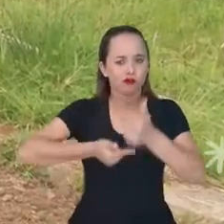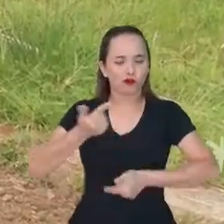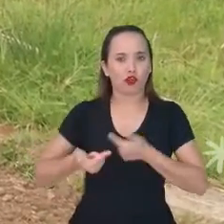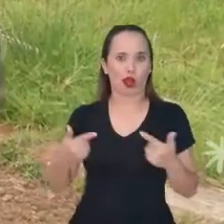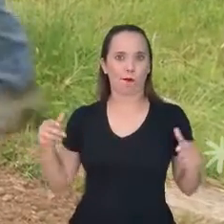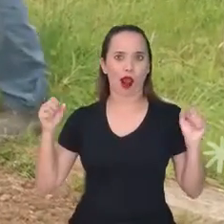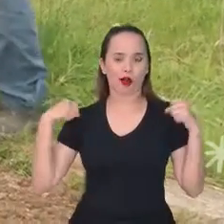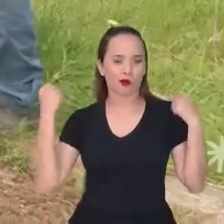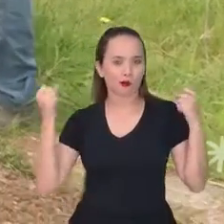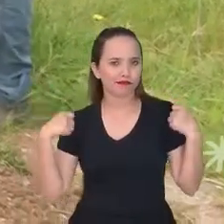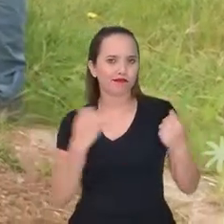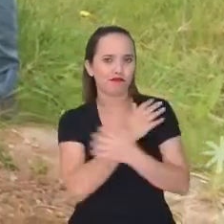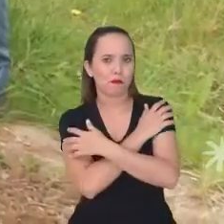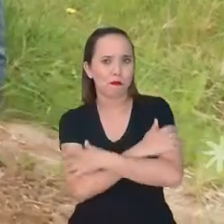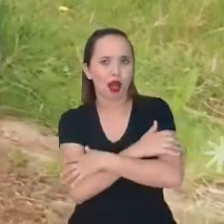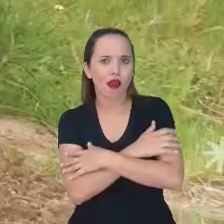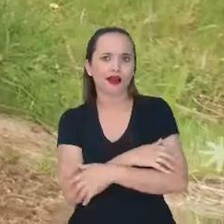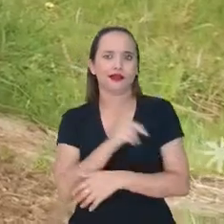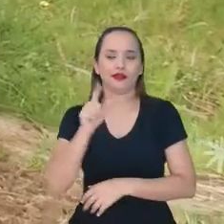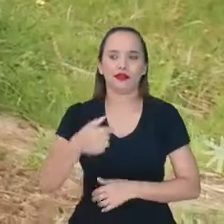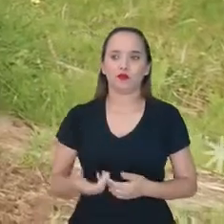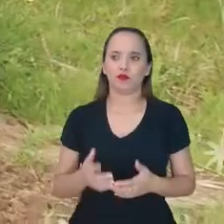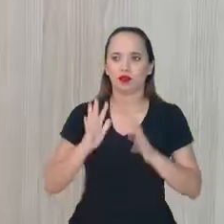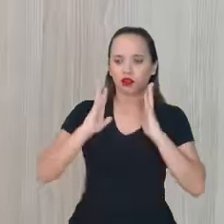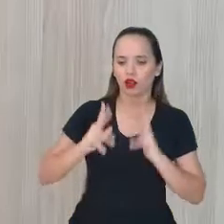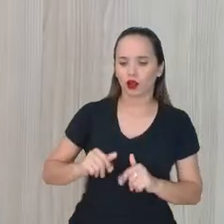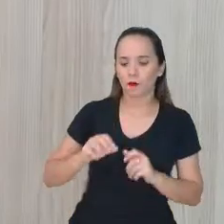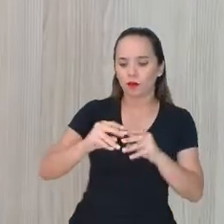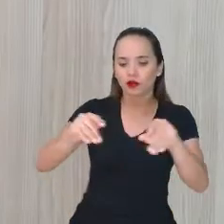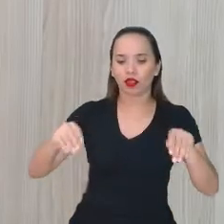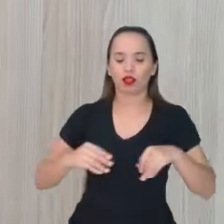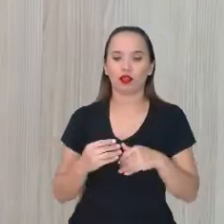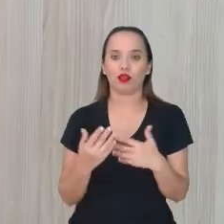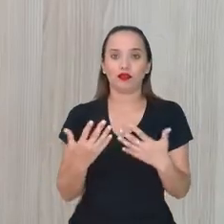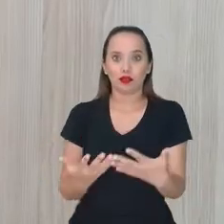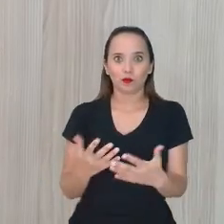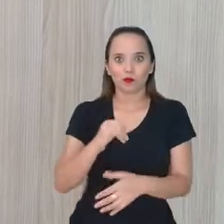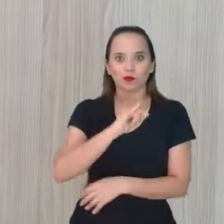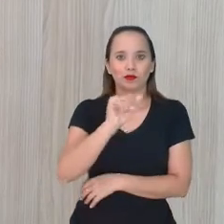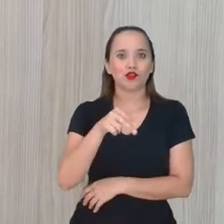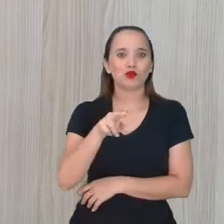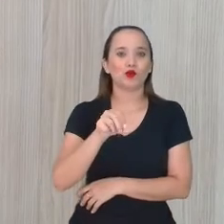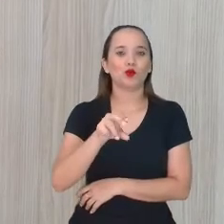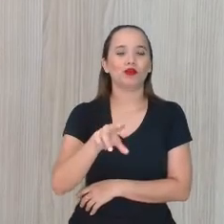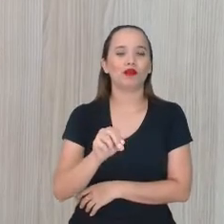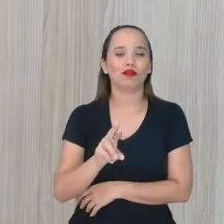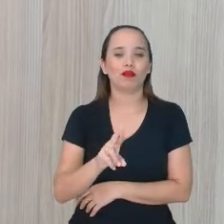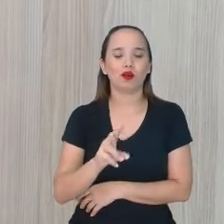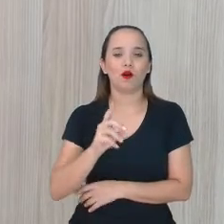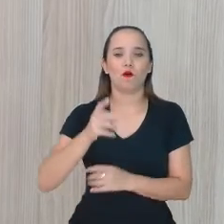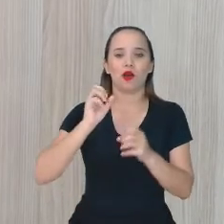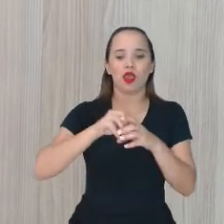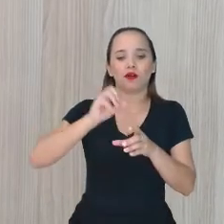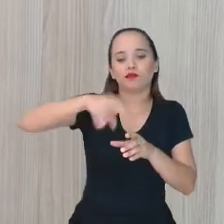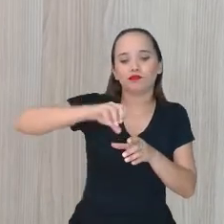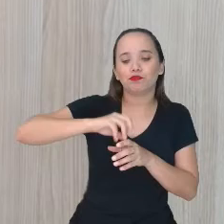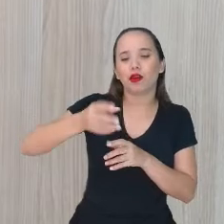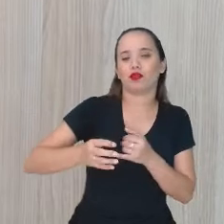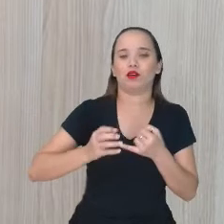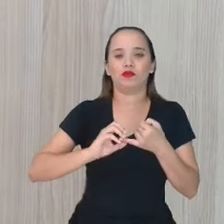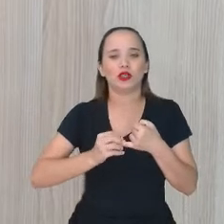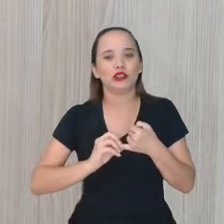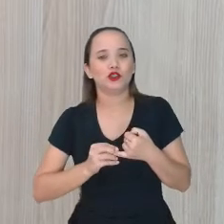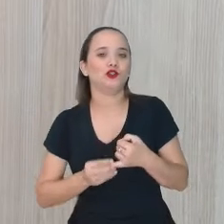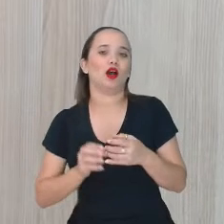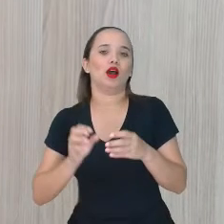aí a terra. E aí, professor Gilson? Juninho, ele é o seguinte, né? Juninho, como ele planta feijão, tomate,